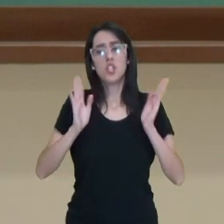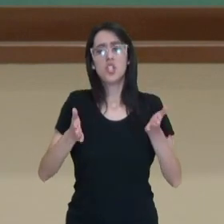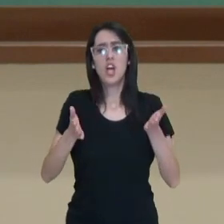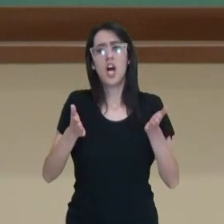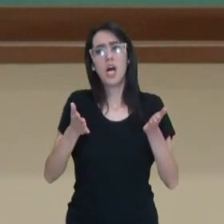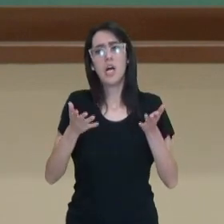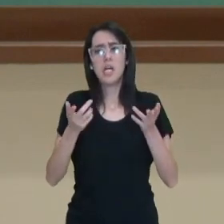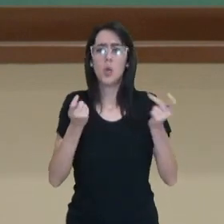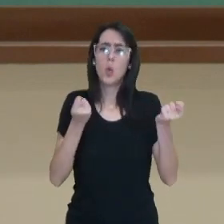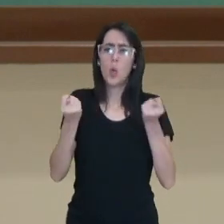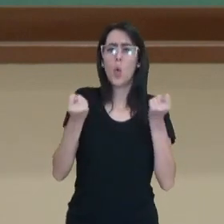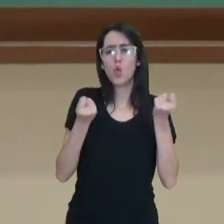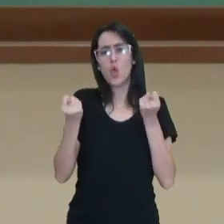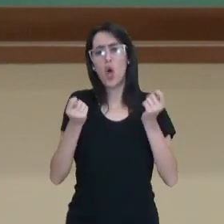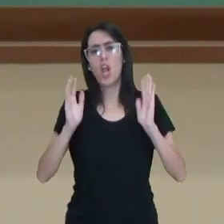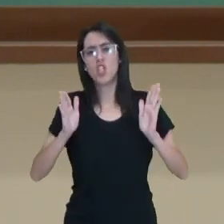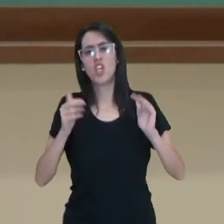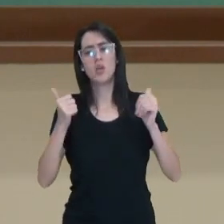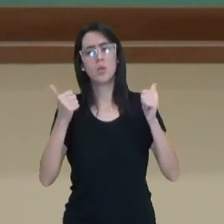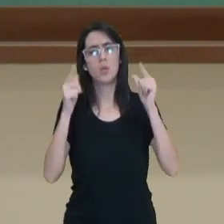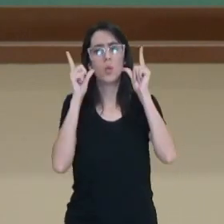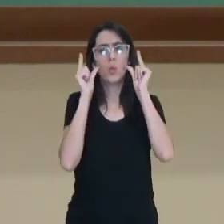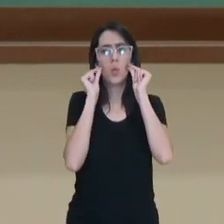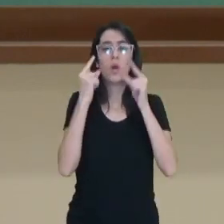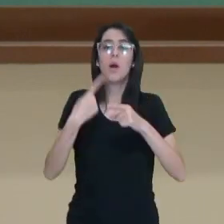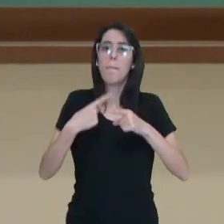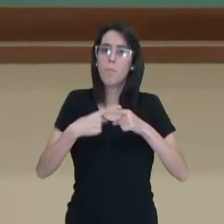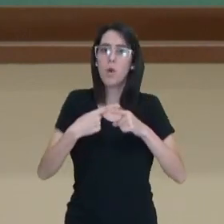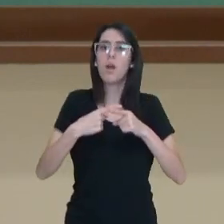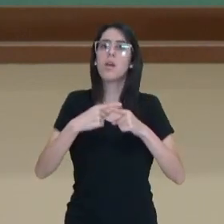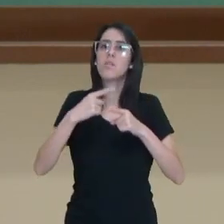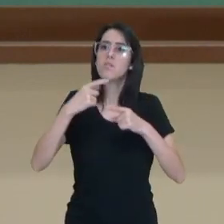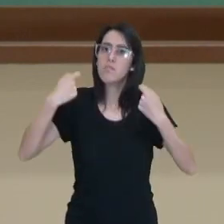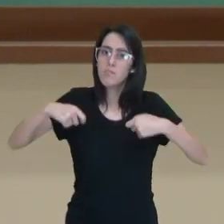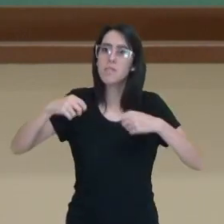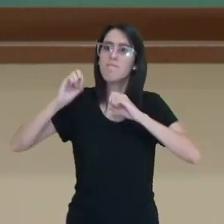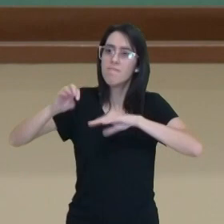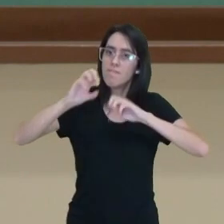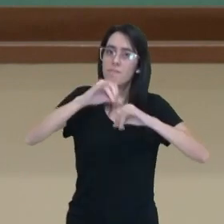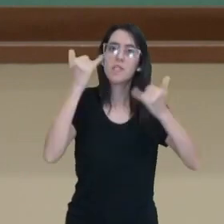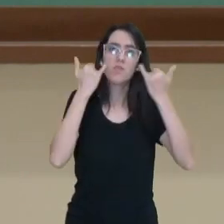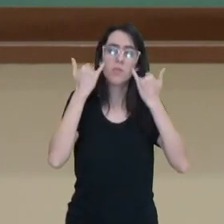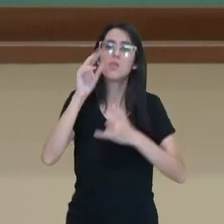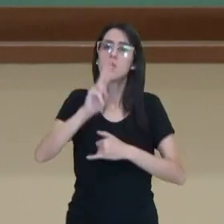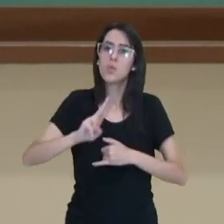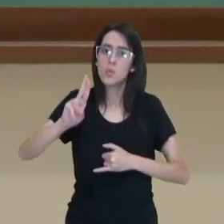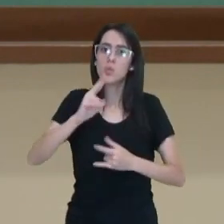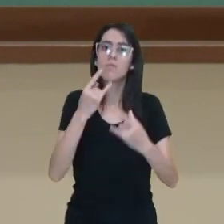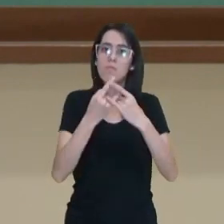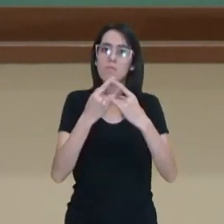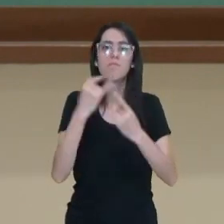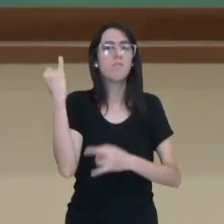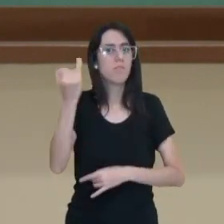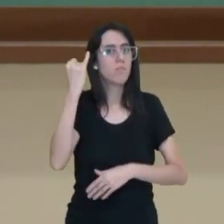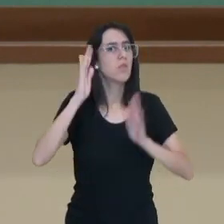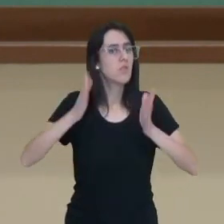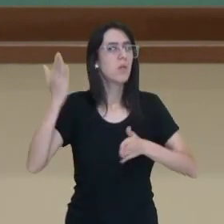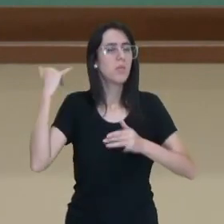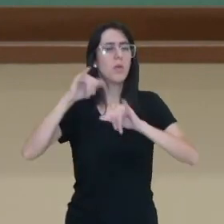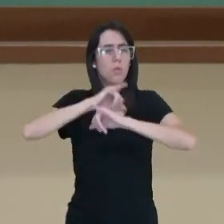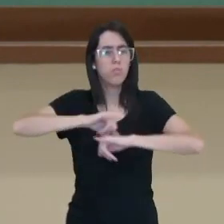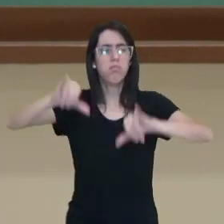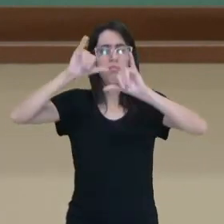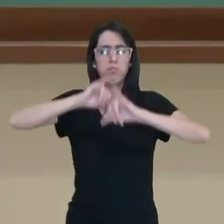relativamente tranquila, digamos assim, por conta dessa informação, né? Dessa campanha massiva de uso